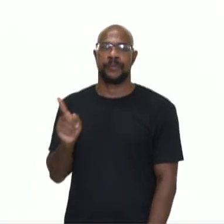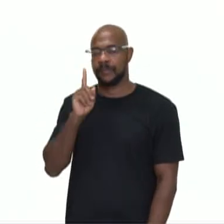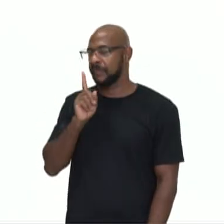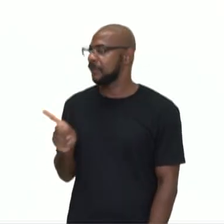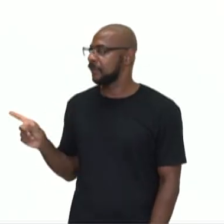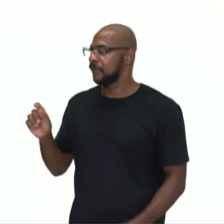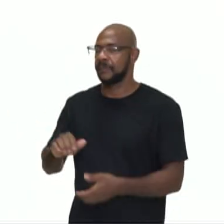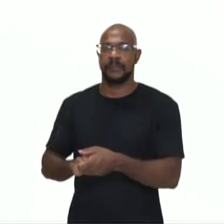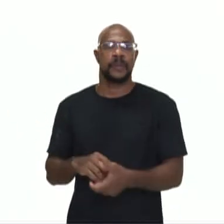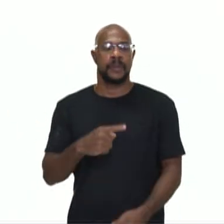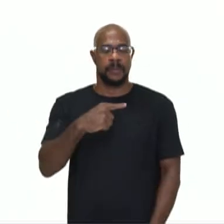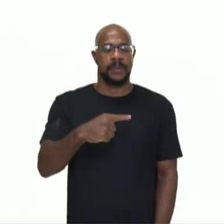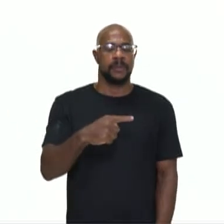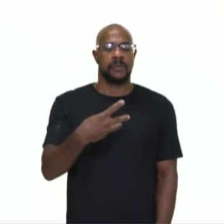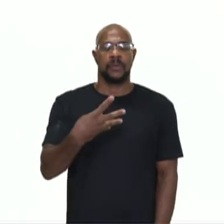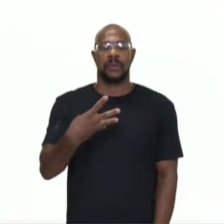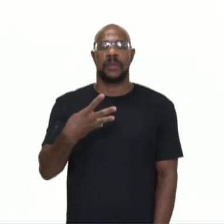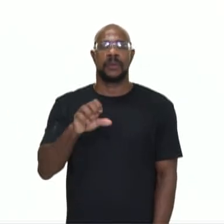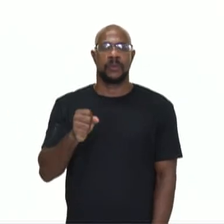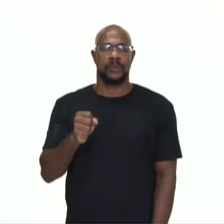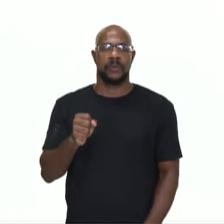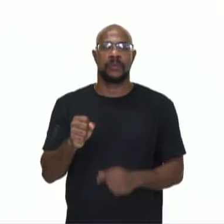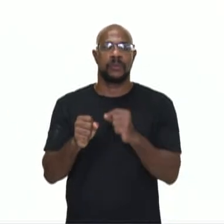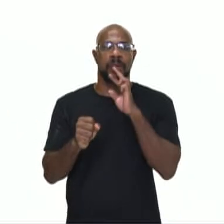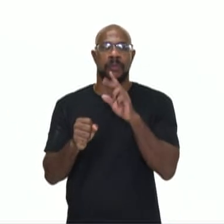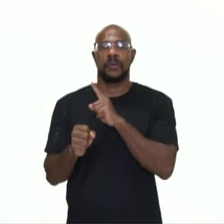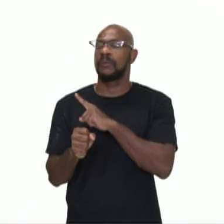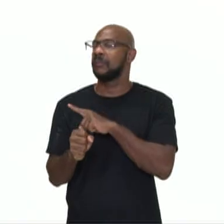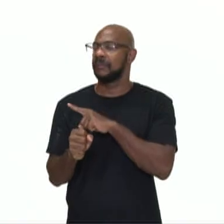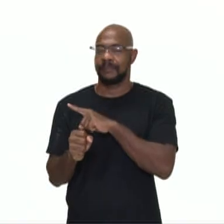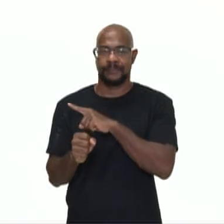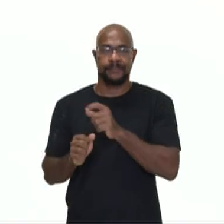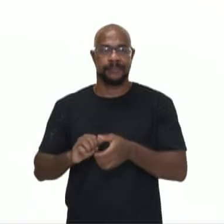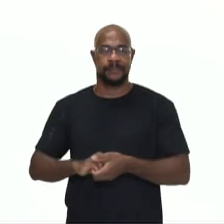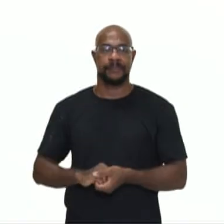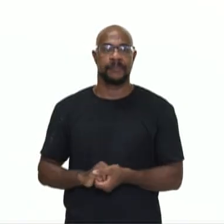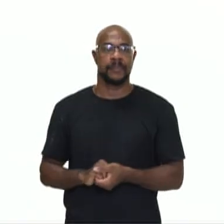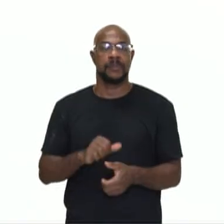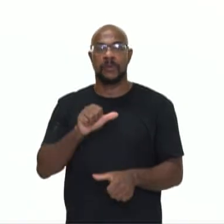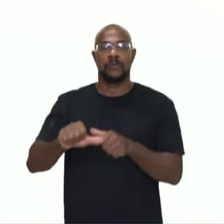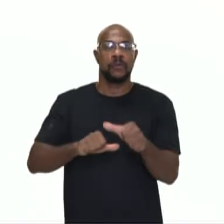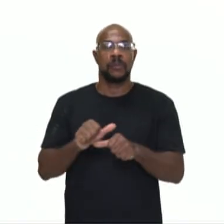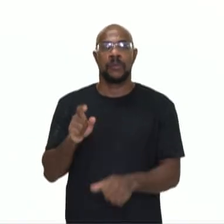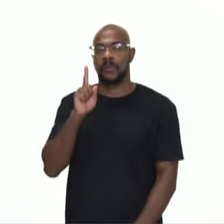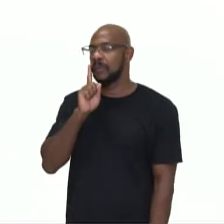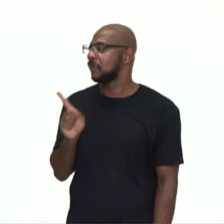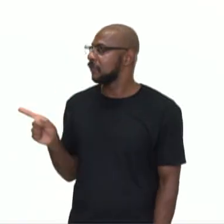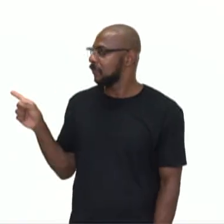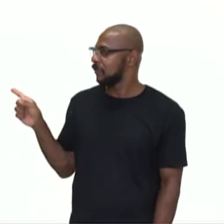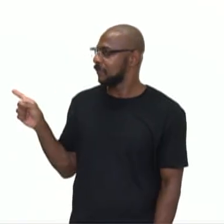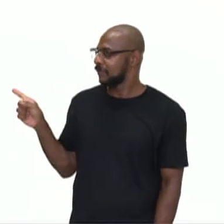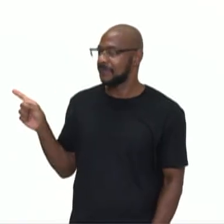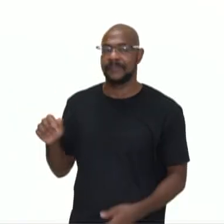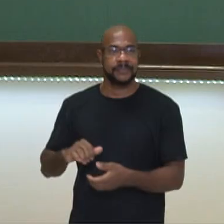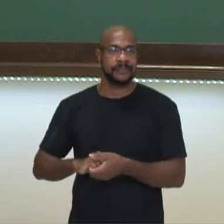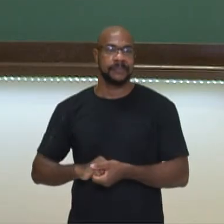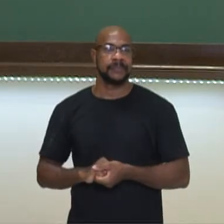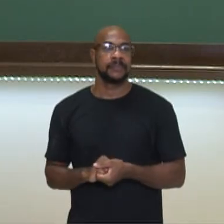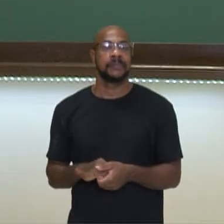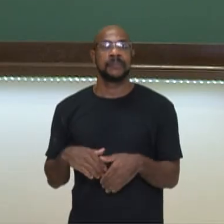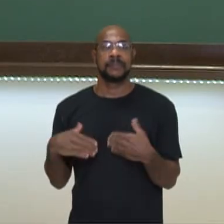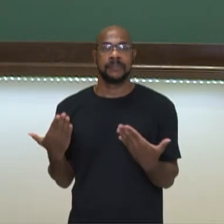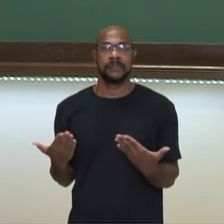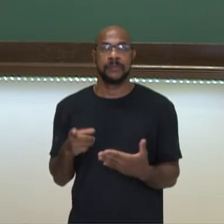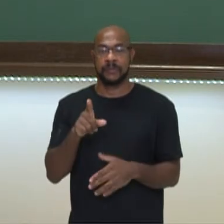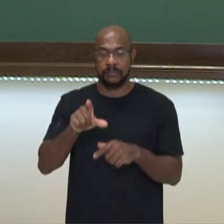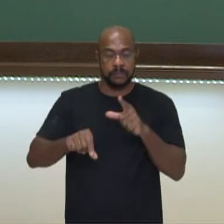com menos 5, menos 53 vinteavos. Transformou em decimal, você tem o quê? Menos 2,65. Então,